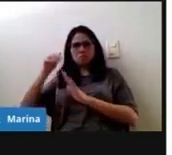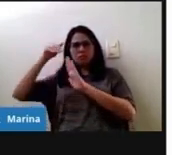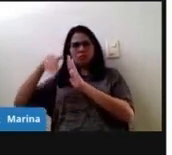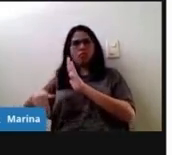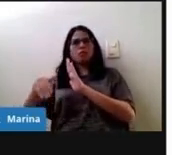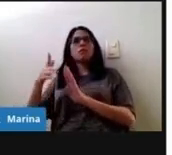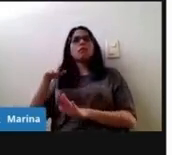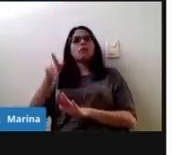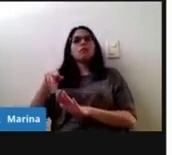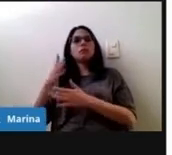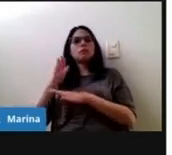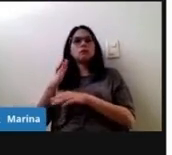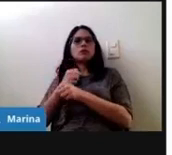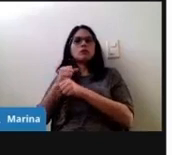de